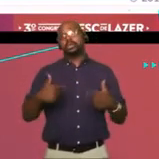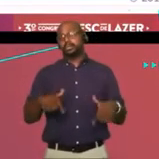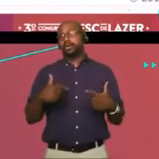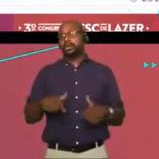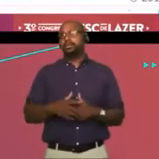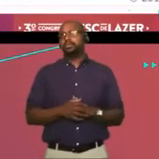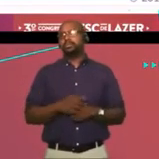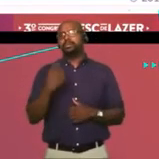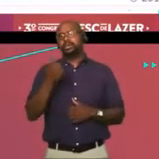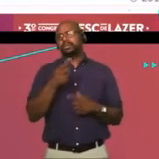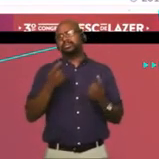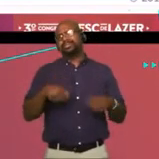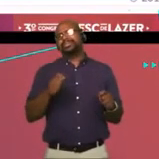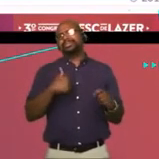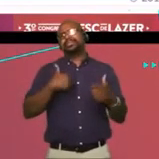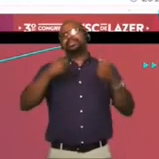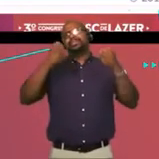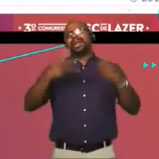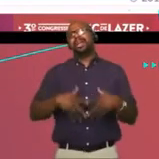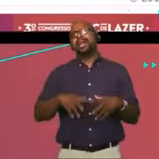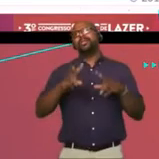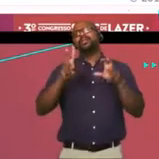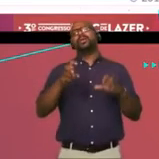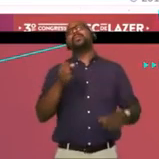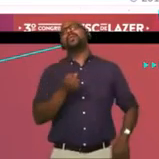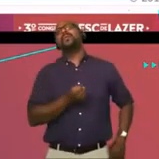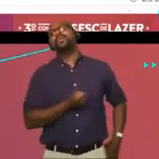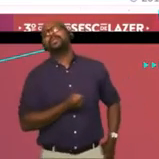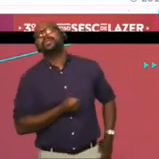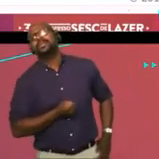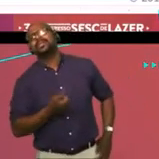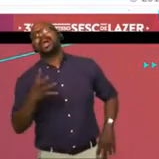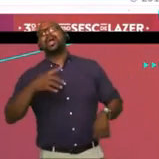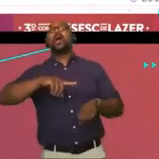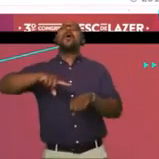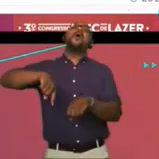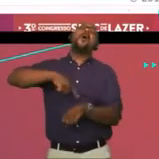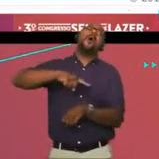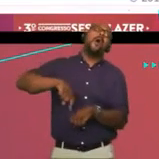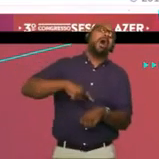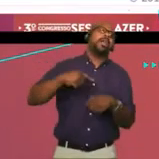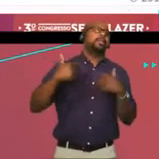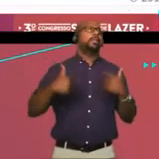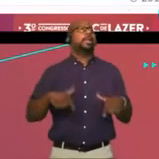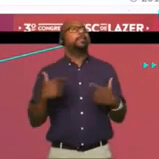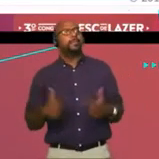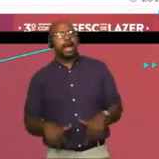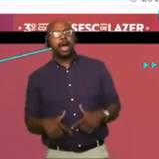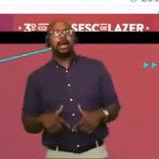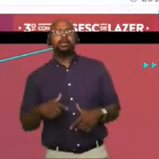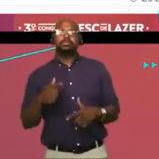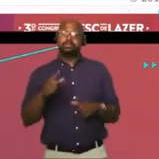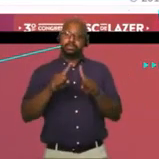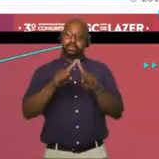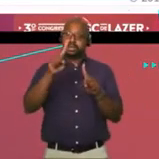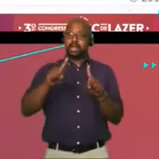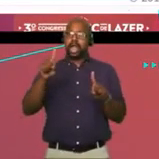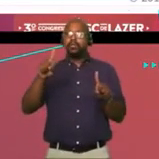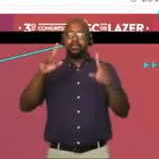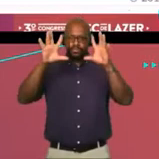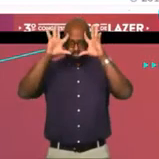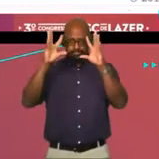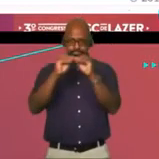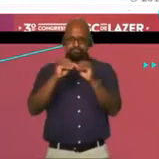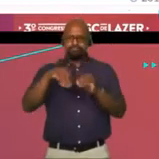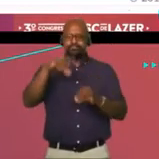nós não são nem entrar aqui no médio das quantidades de horas de trabalho gráfico é bom por causa disso uma imagem vale